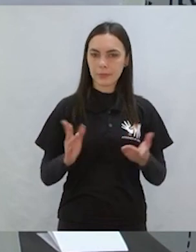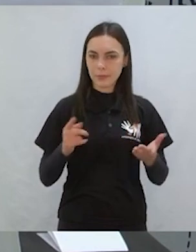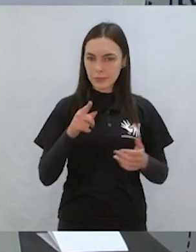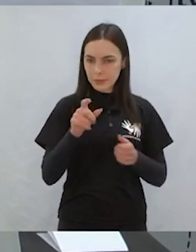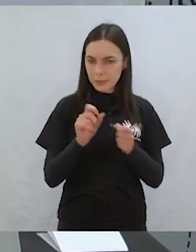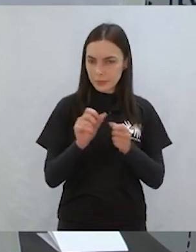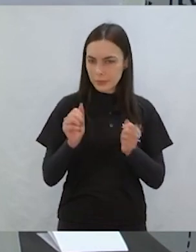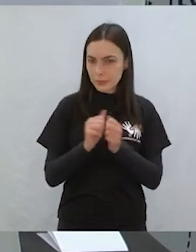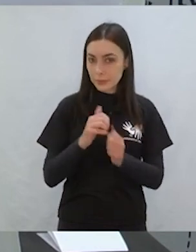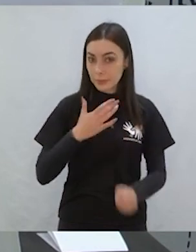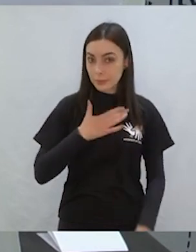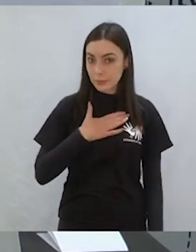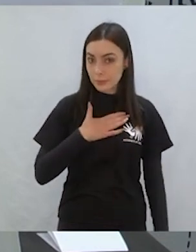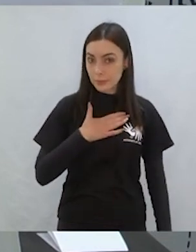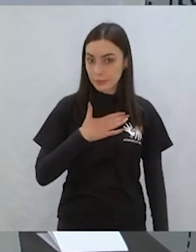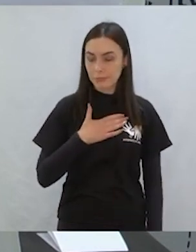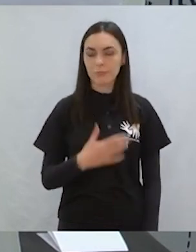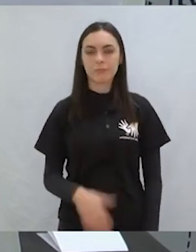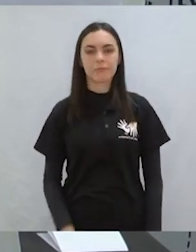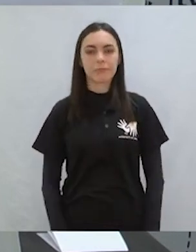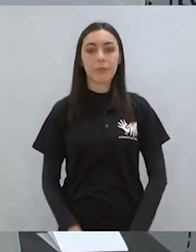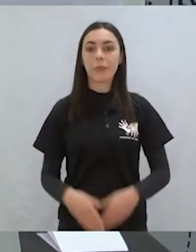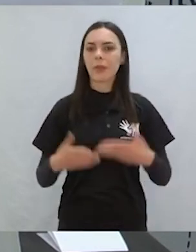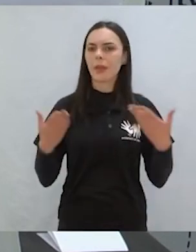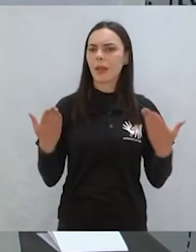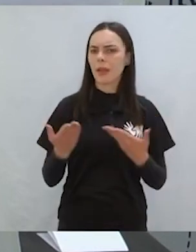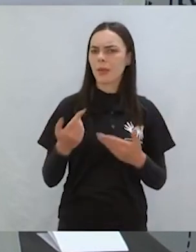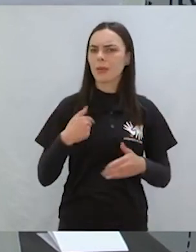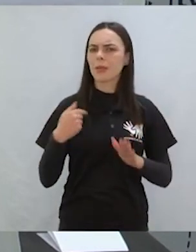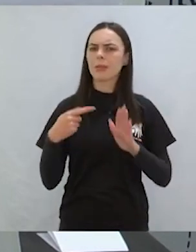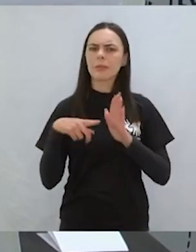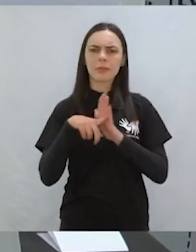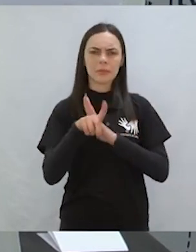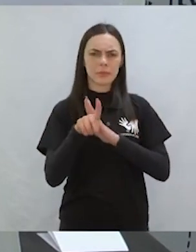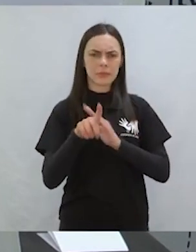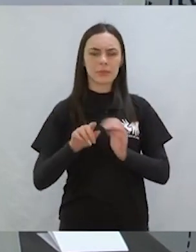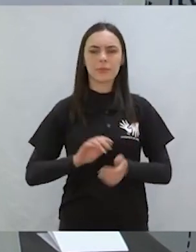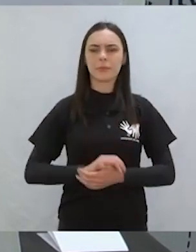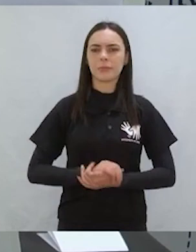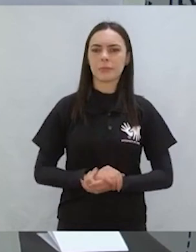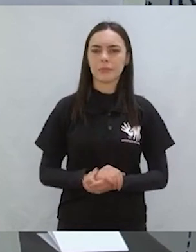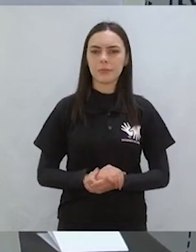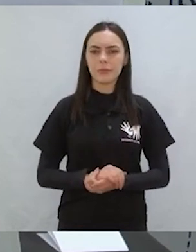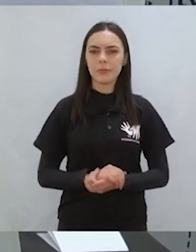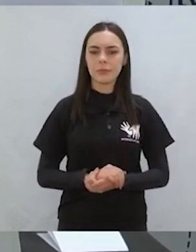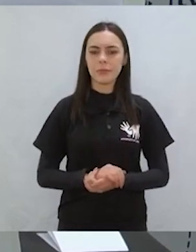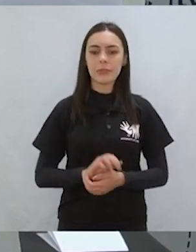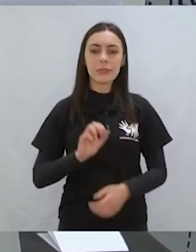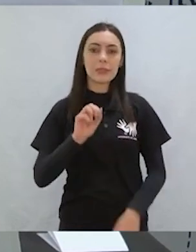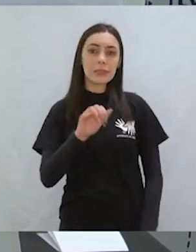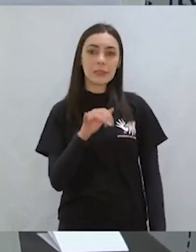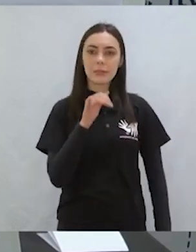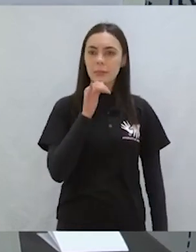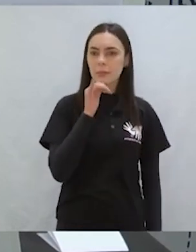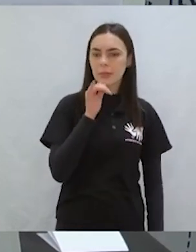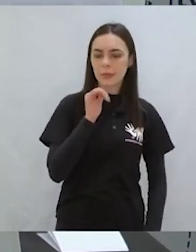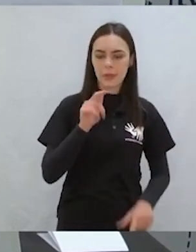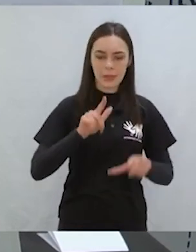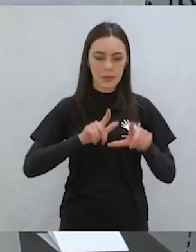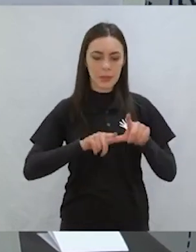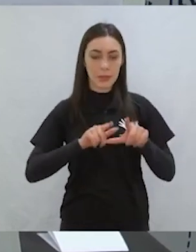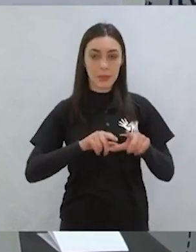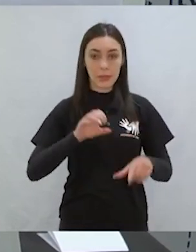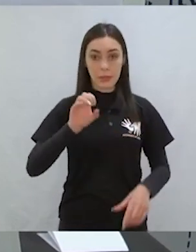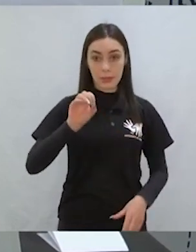Muito bem. Formaram junto comigo a palavra bolo? Agora, eu tenho uma pergunta para fazer para vocês. Se eu